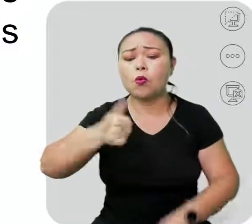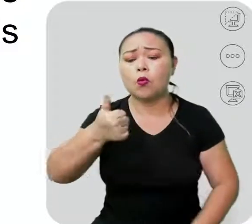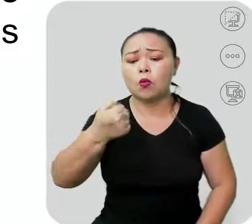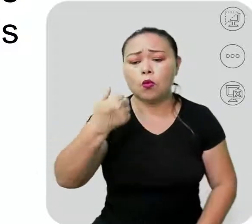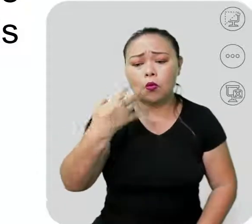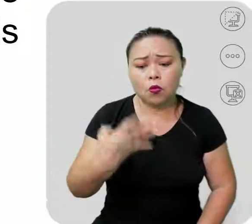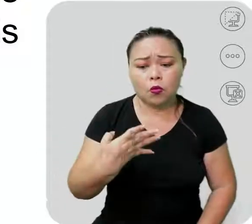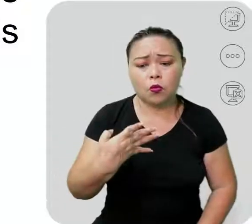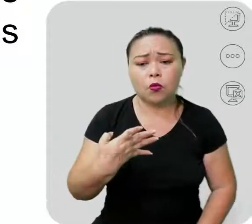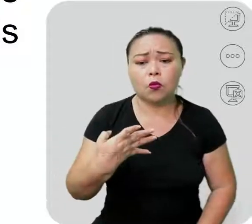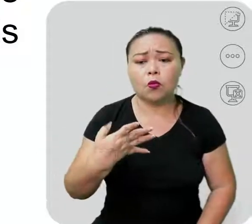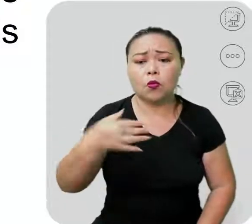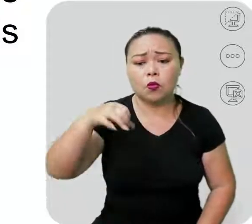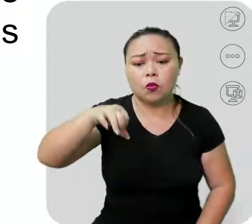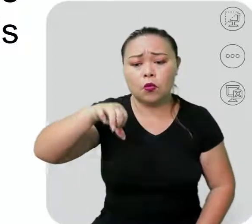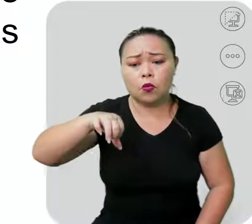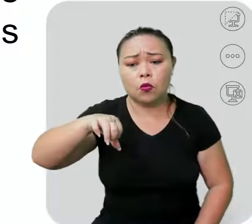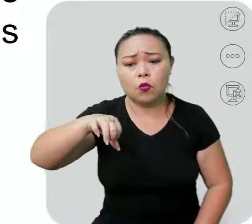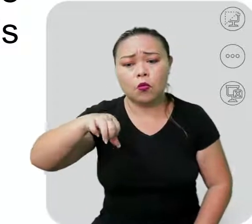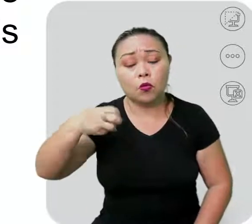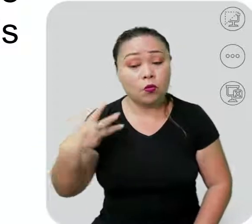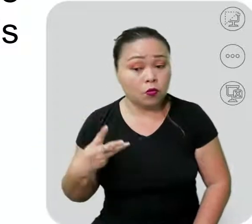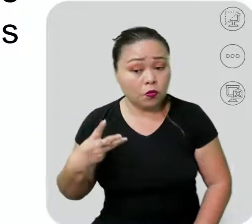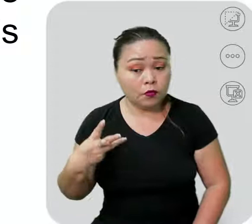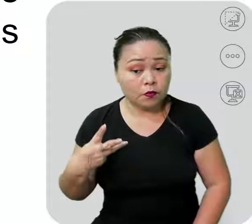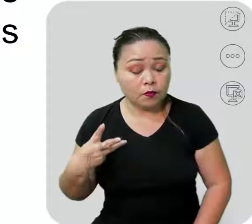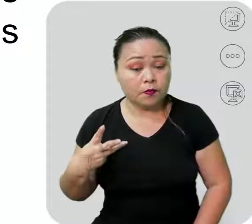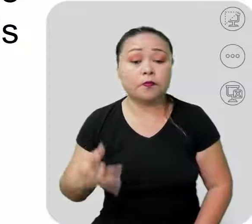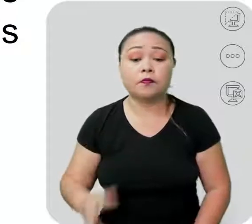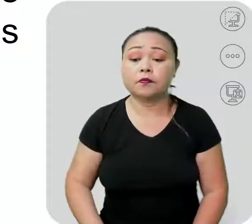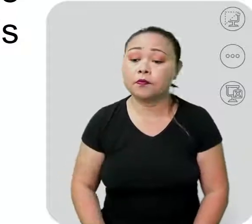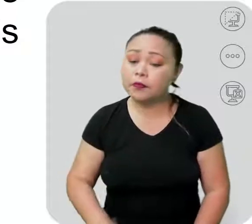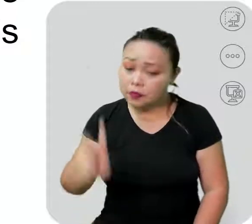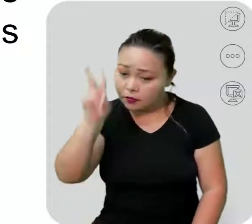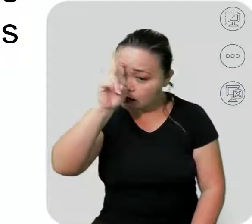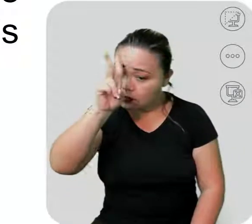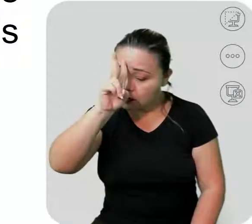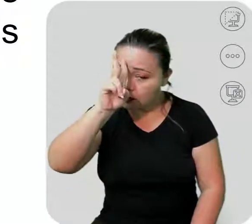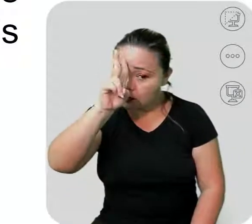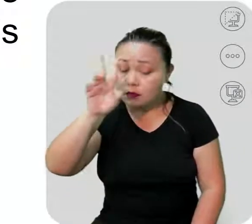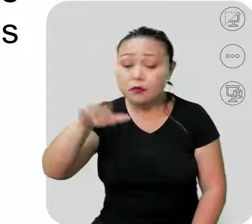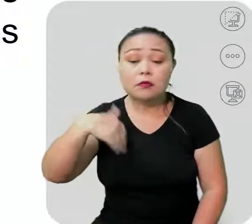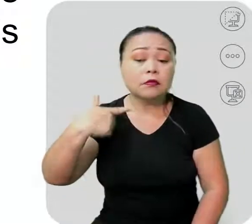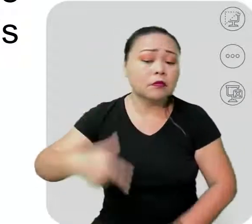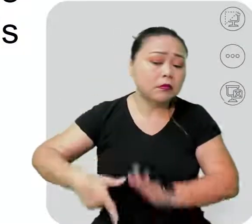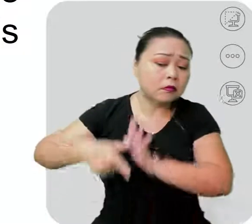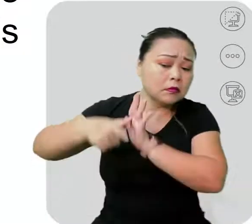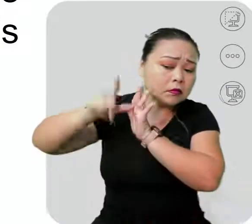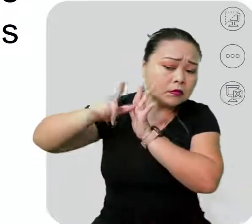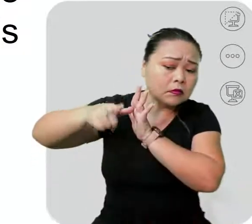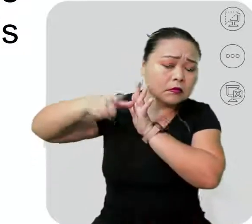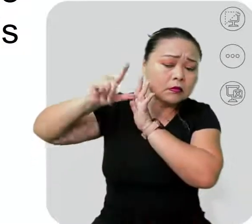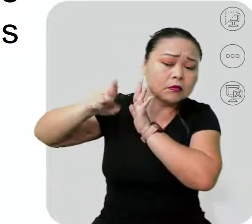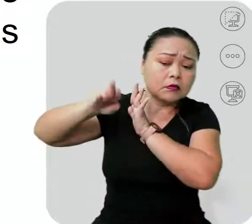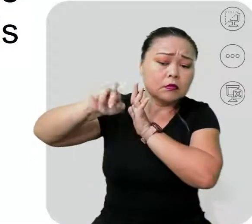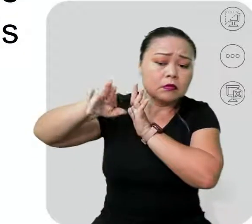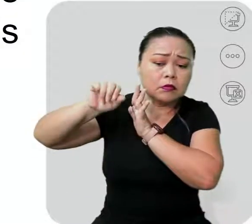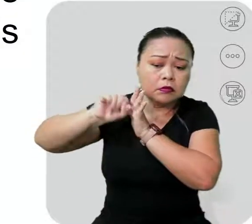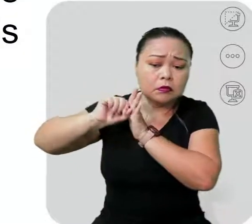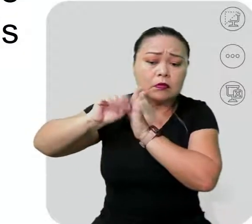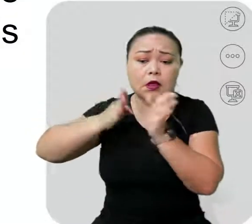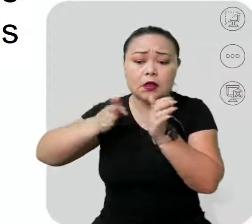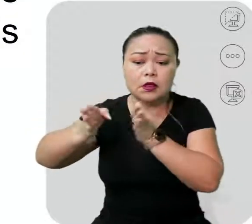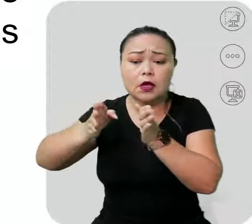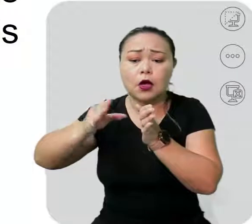de 1493 lembram antes da bula